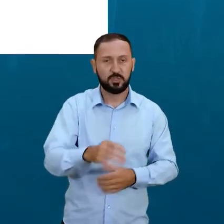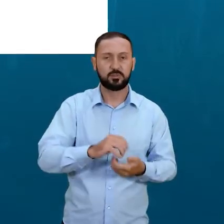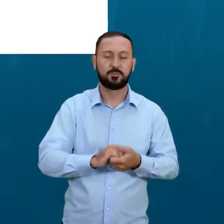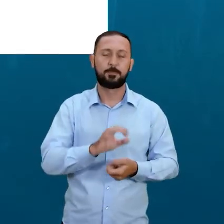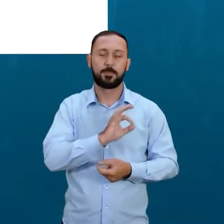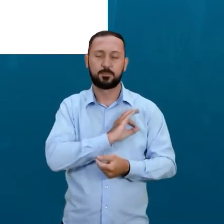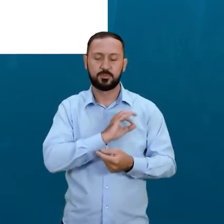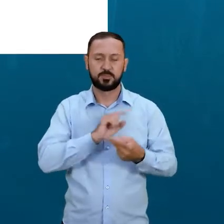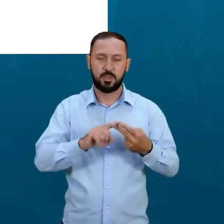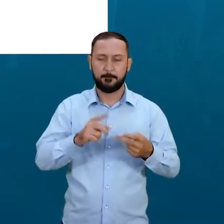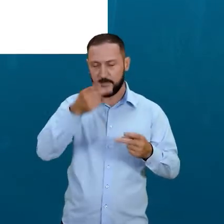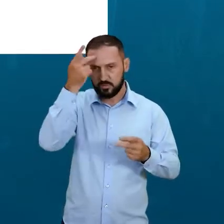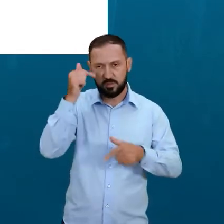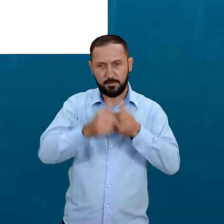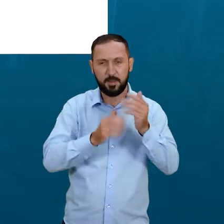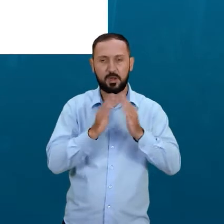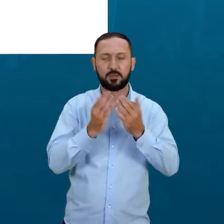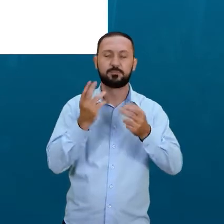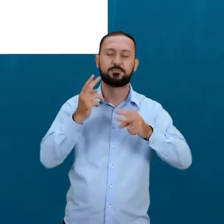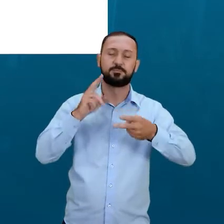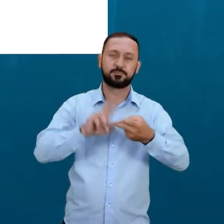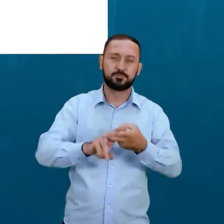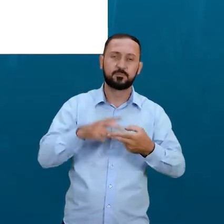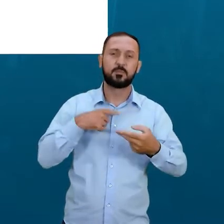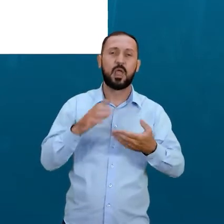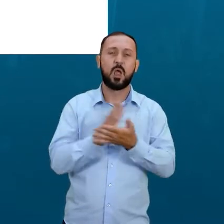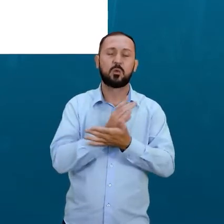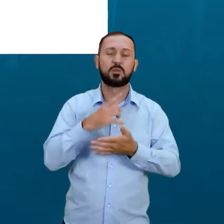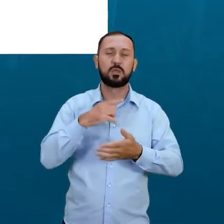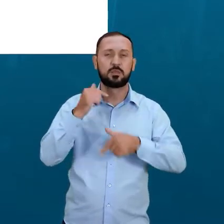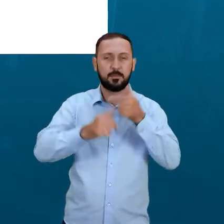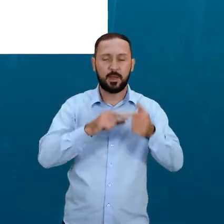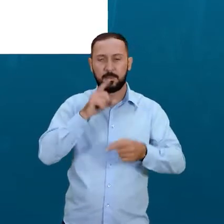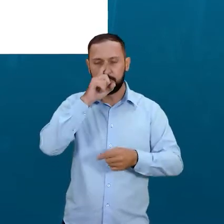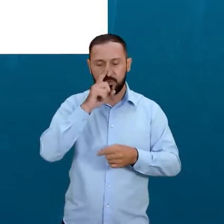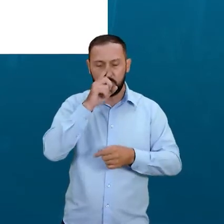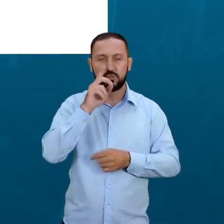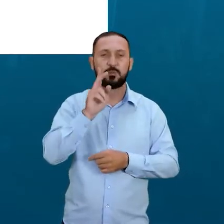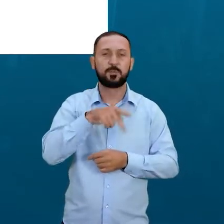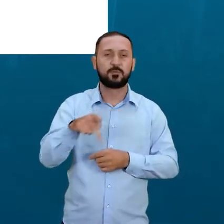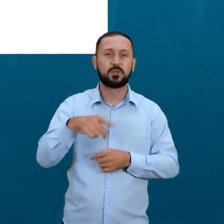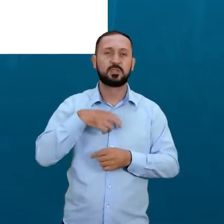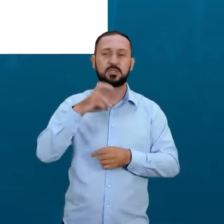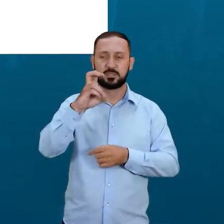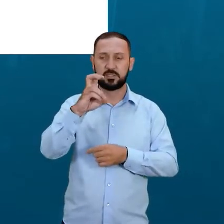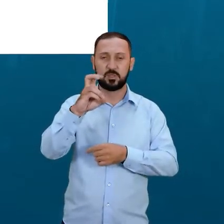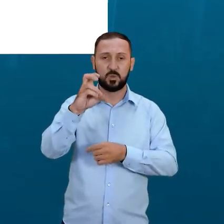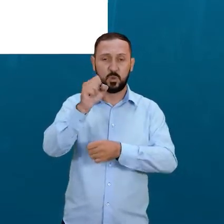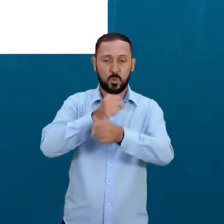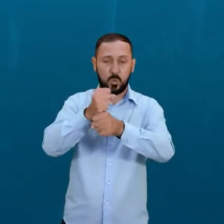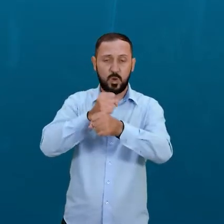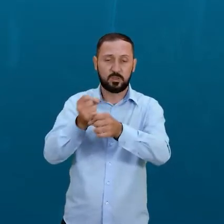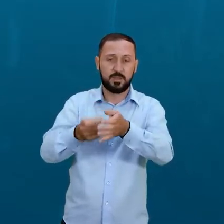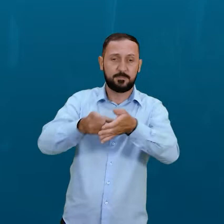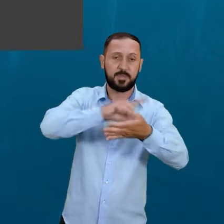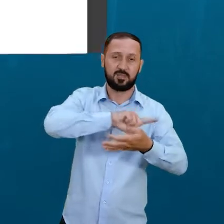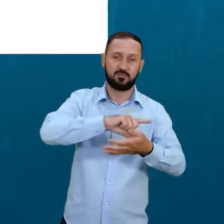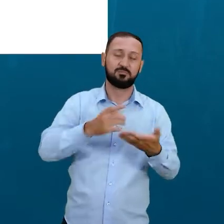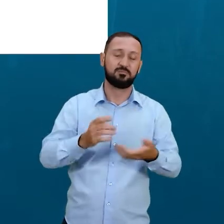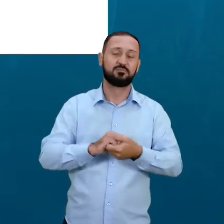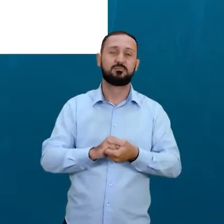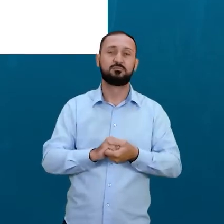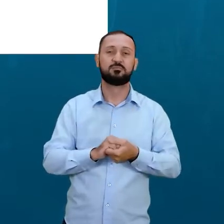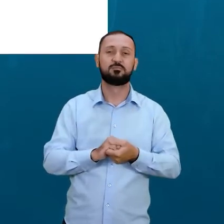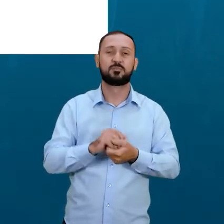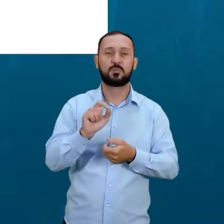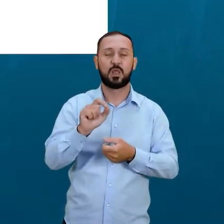Policiais, agentes penitenciários, trabalhadores expostos a agentes nocivos e professores terão 5 anos a menos na idade mínima. A